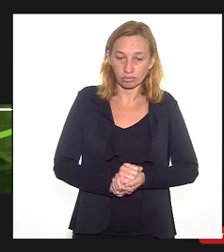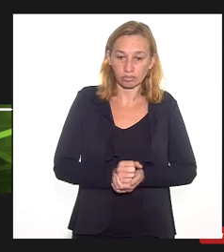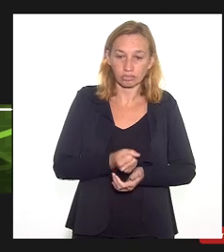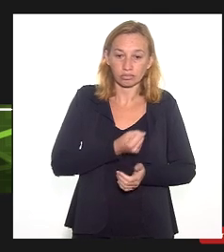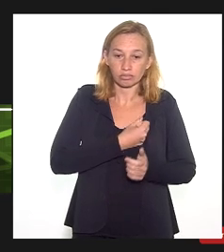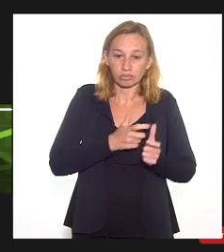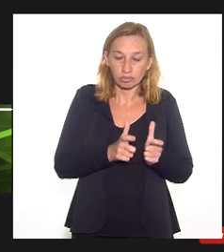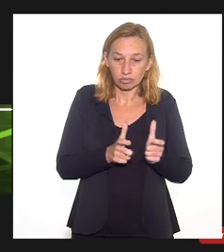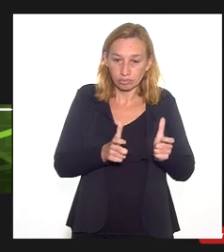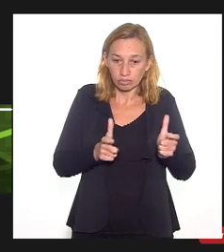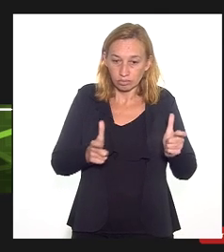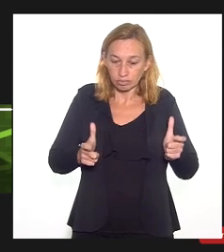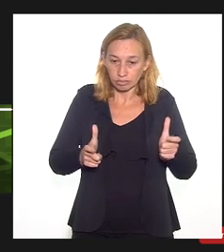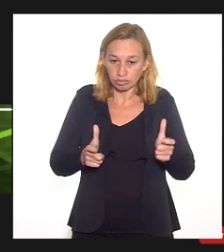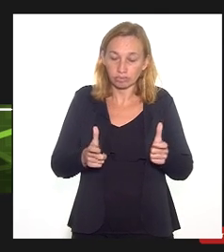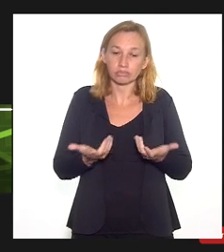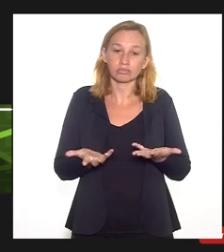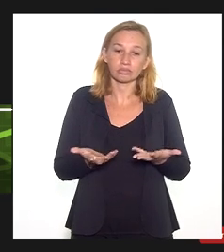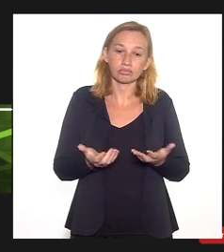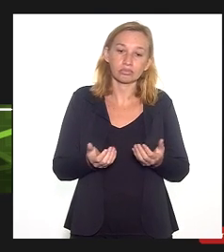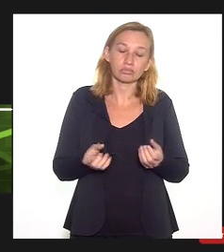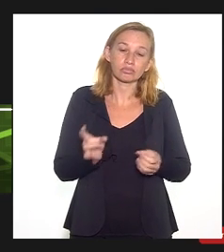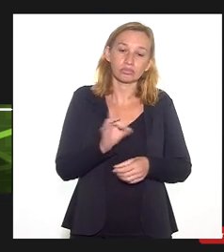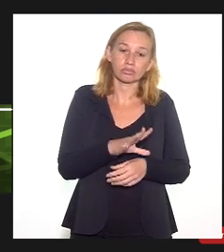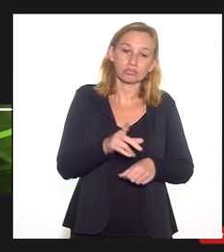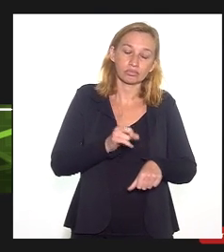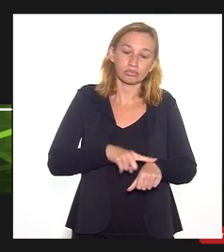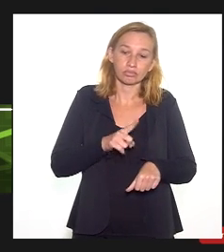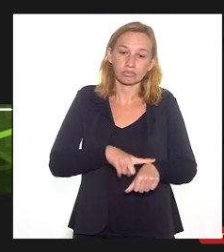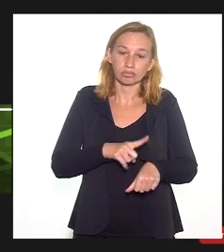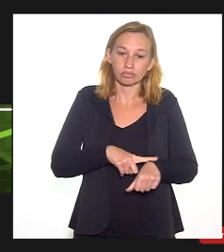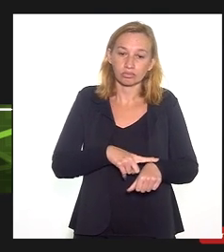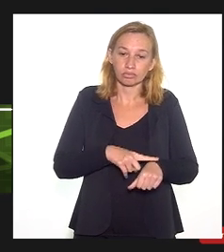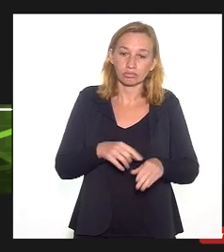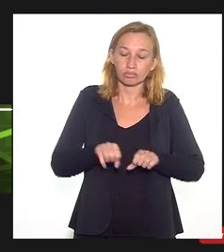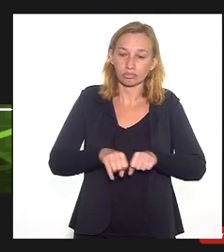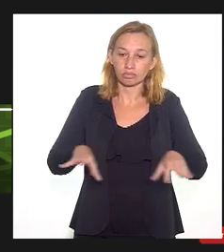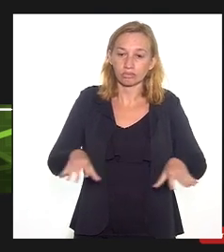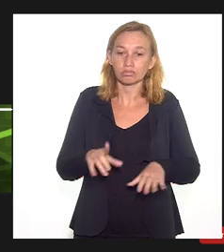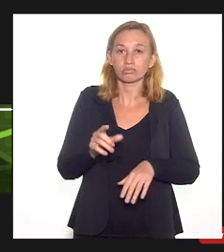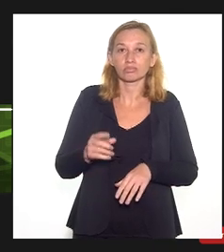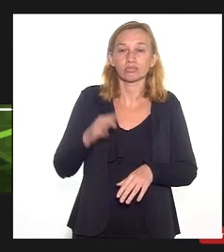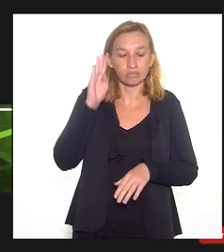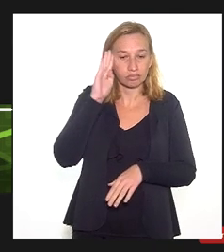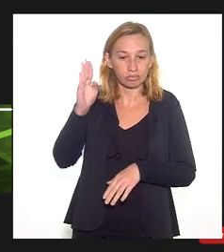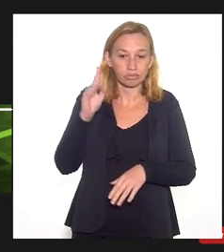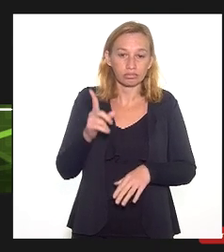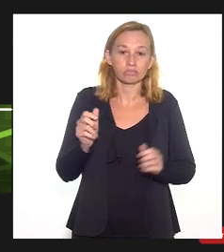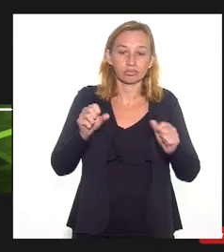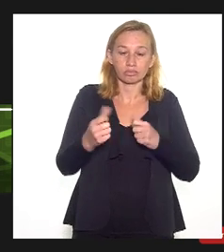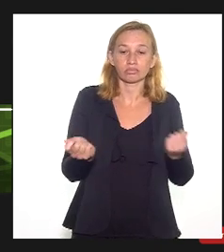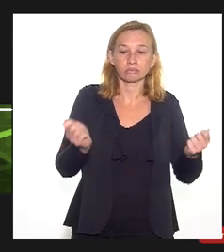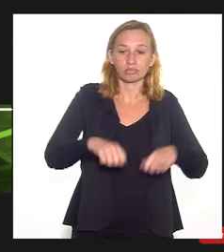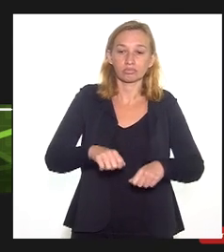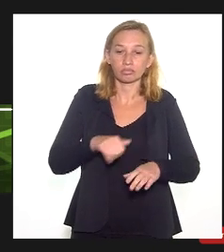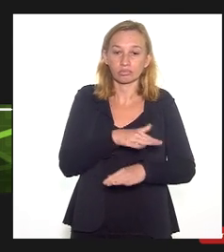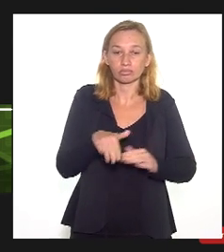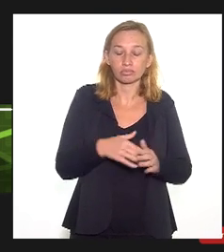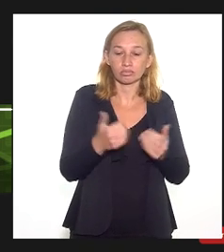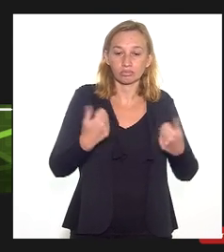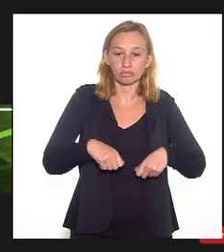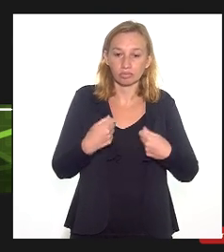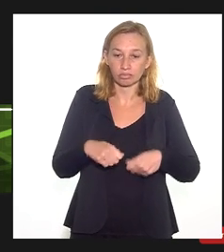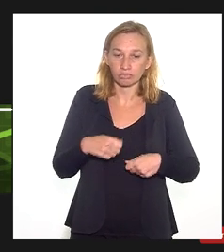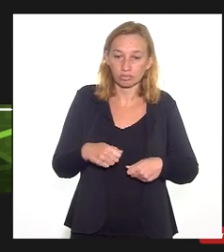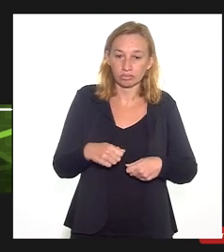e se amplificaram nesse último período de pandemia então é fundamental também que tenhamos capacidade de lidar com isso e toda necessidade que